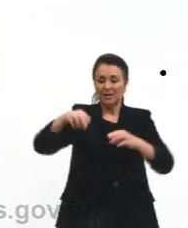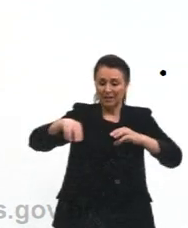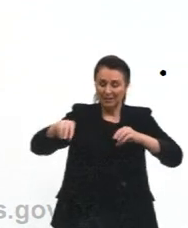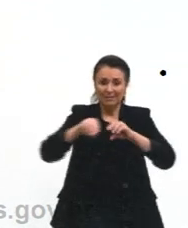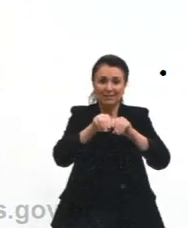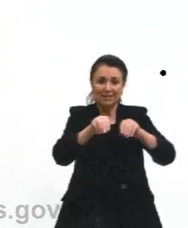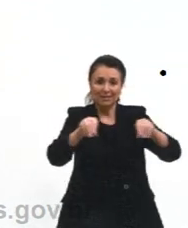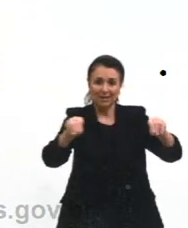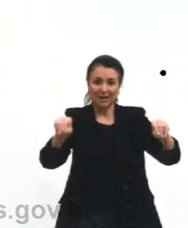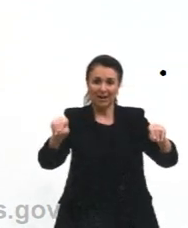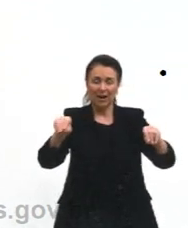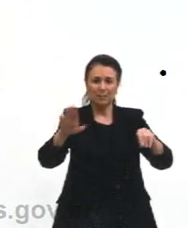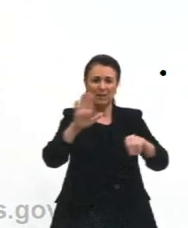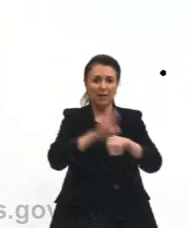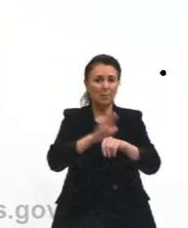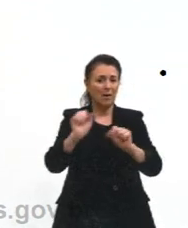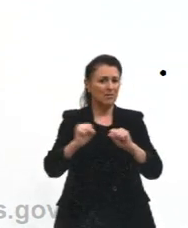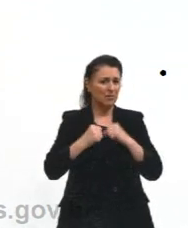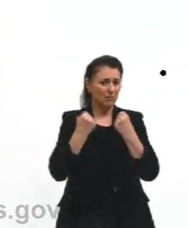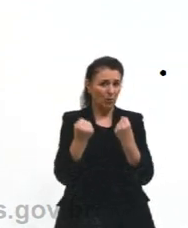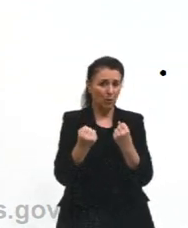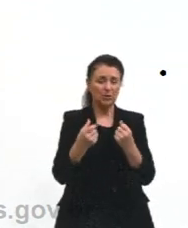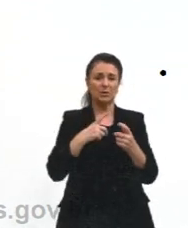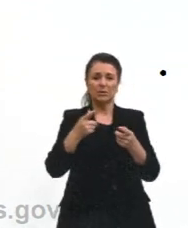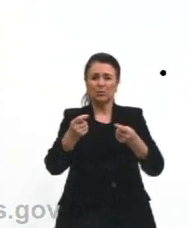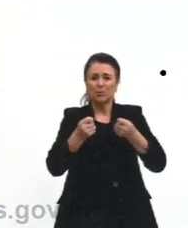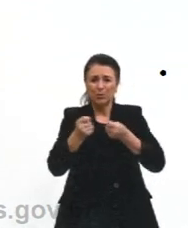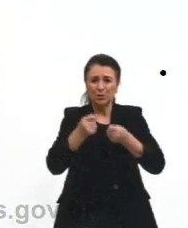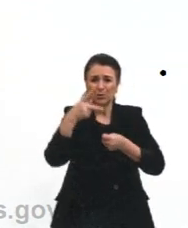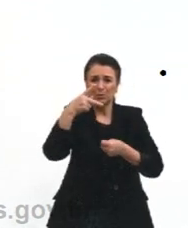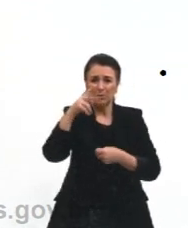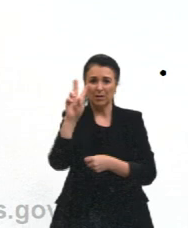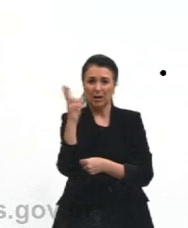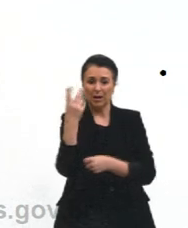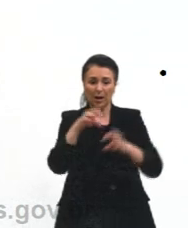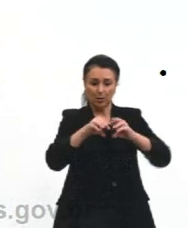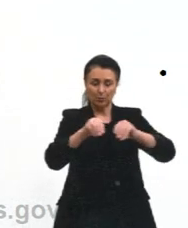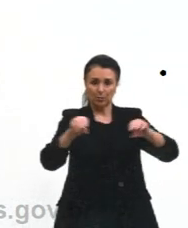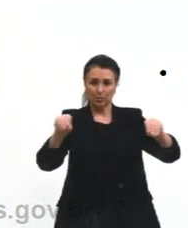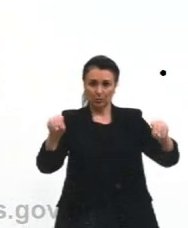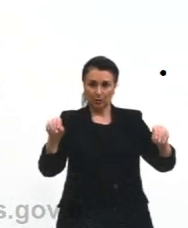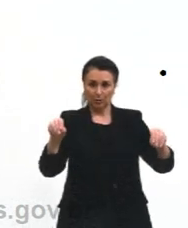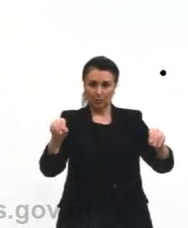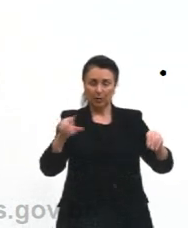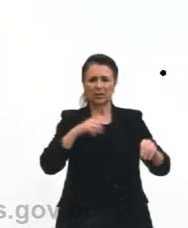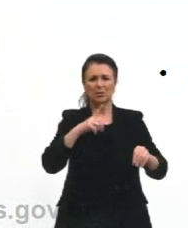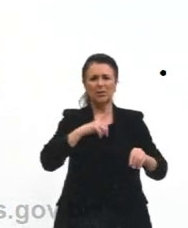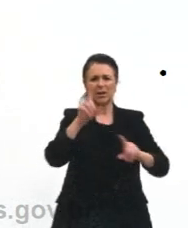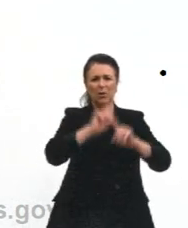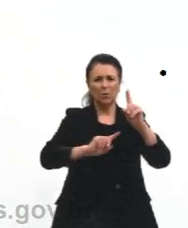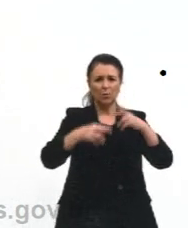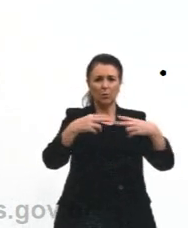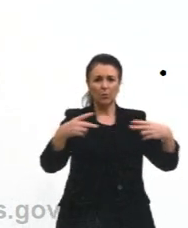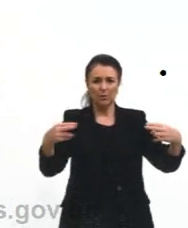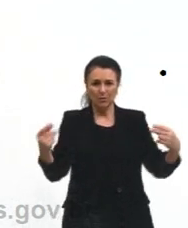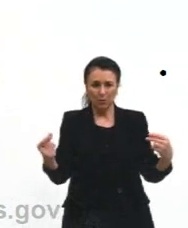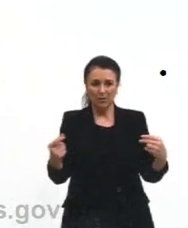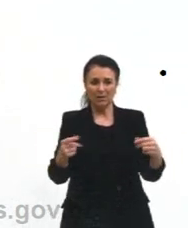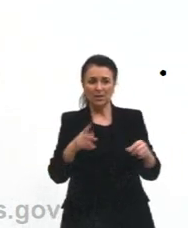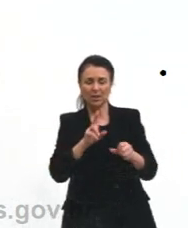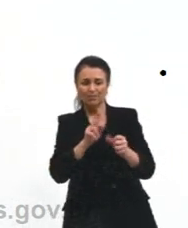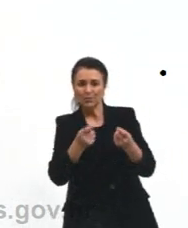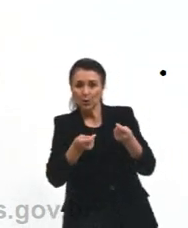para para controle de PH de solo Então eu vi algumas questões que cai nesse sentido mas monitoramento